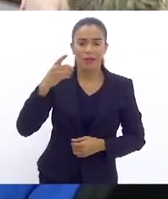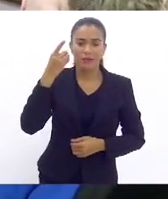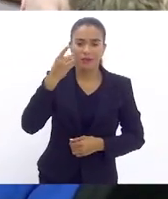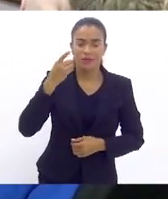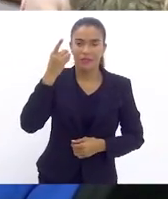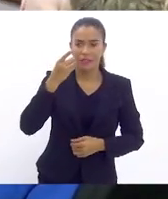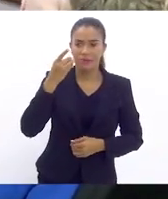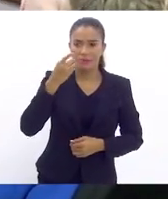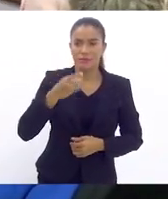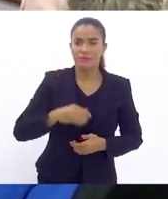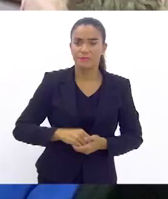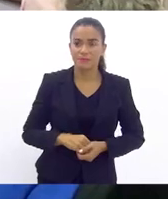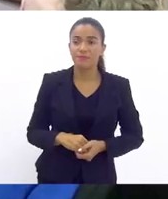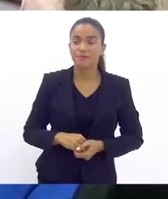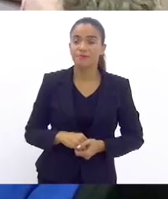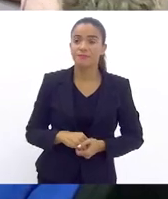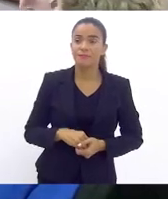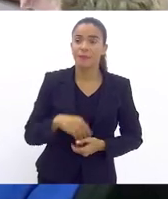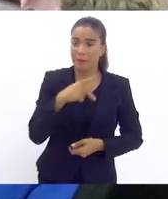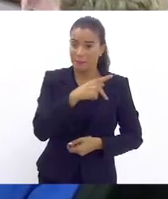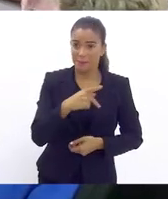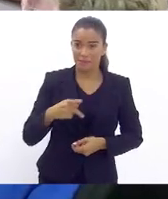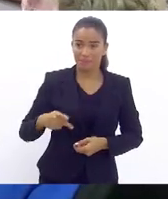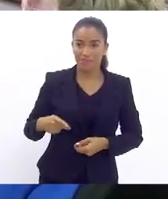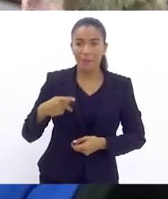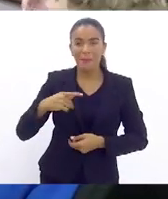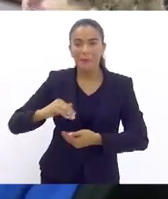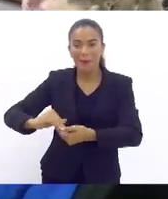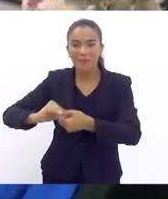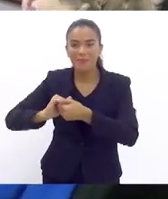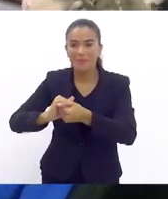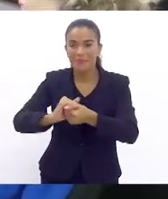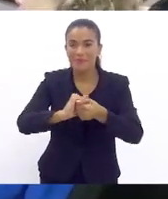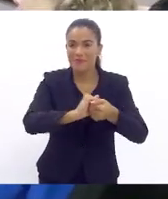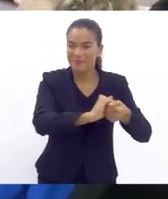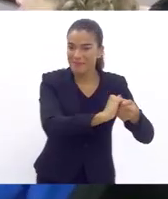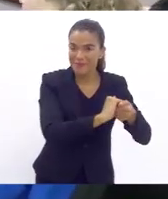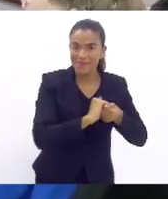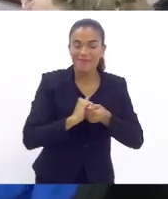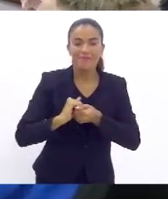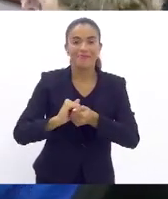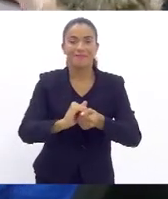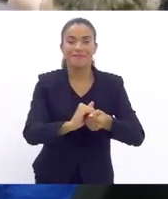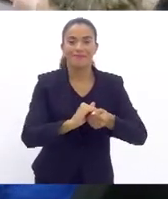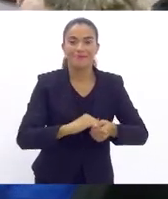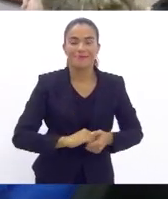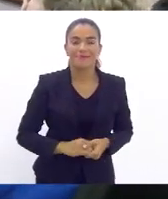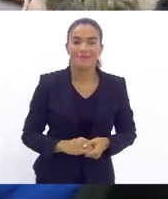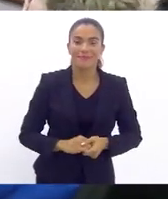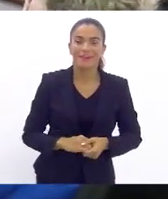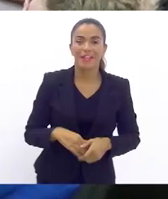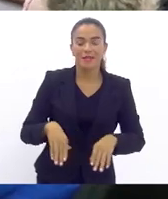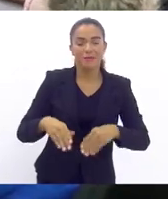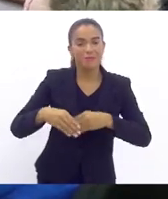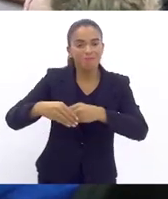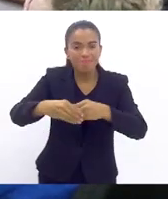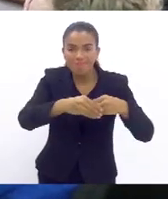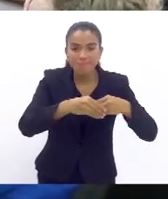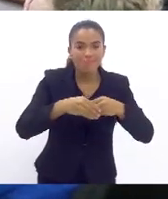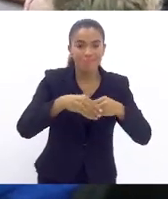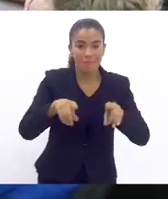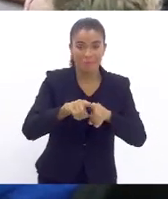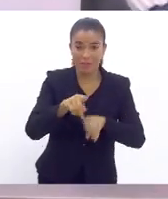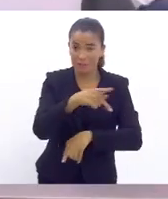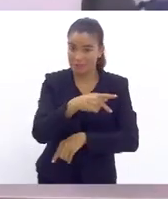primeiro cumprimentar todas as senhoras e senhores deputados e cumprimentando o